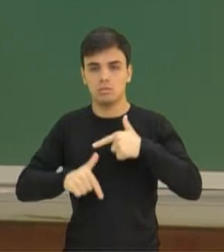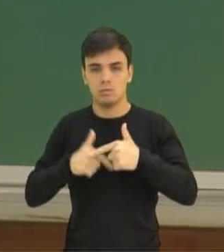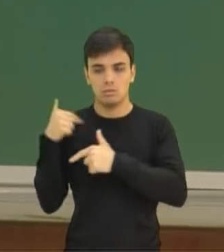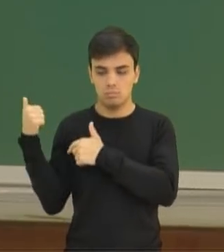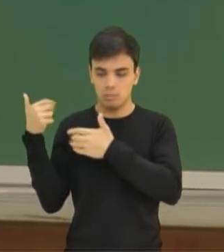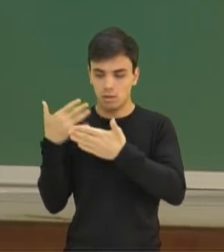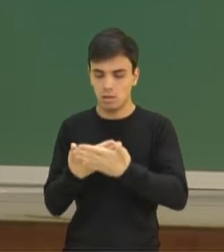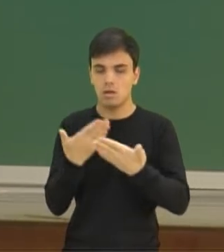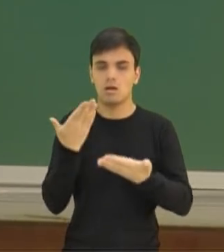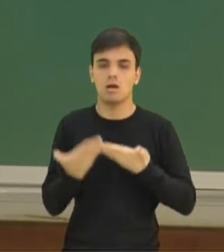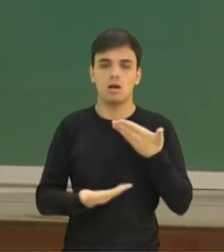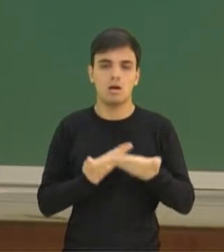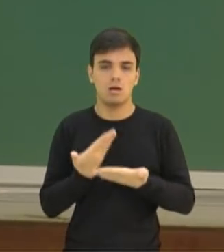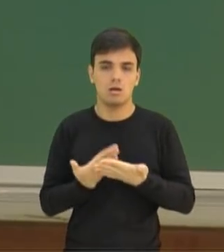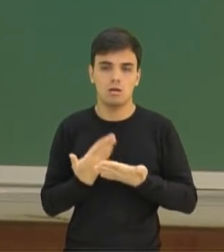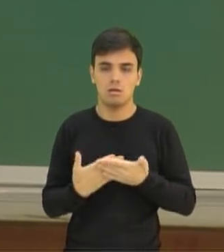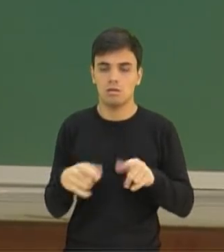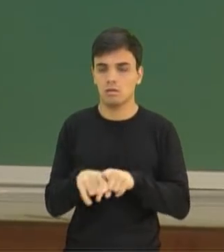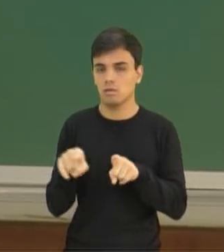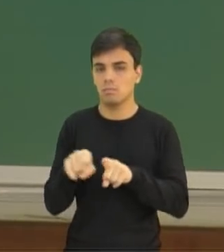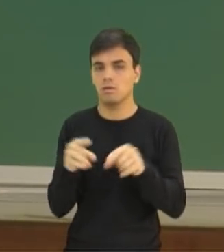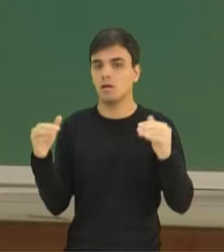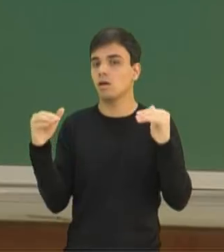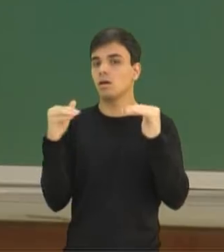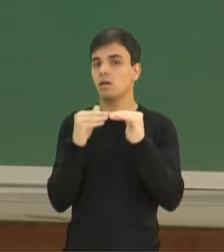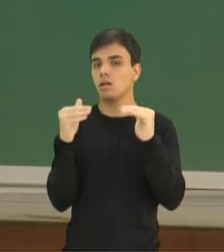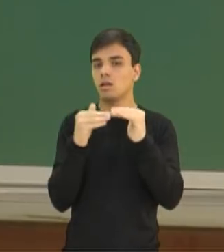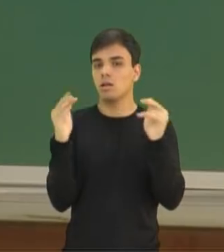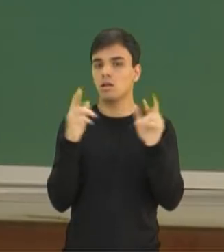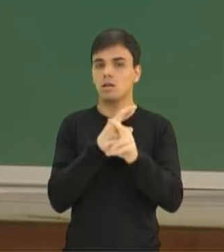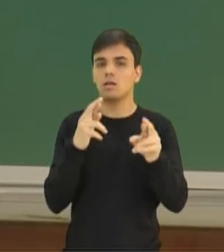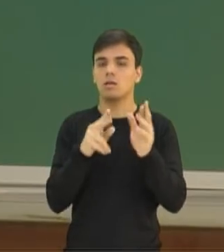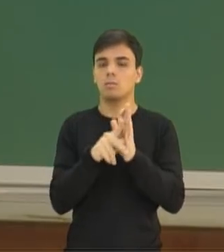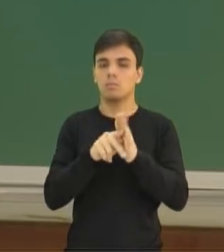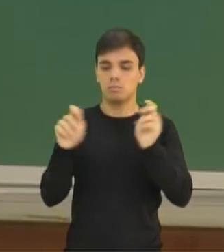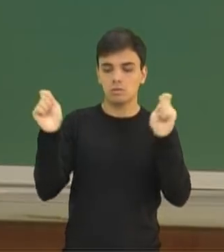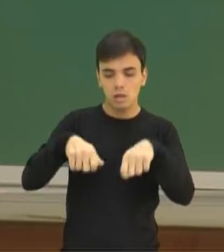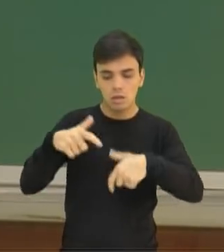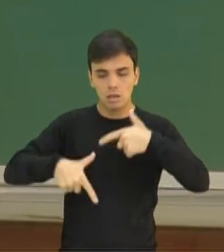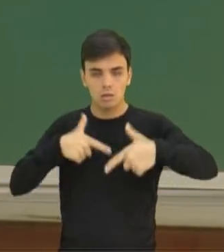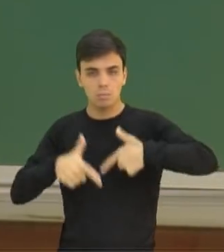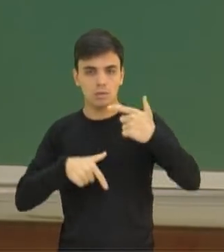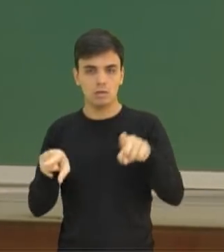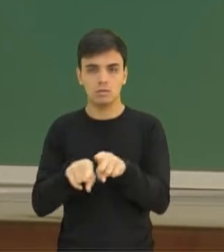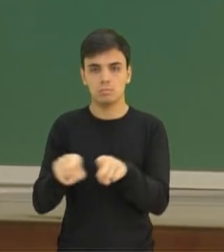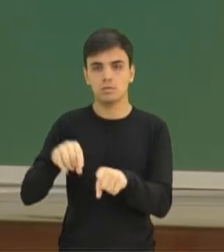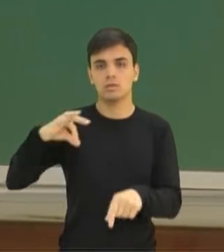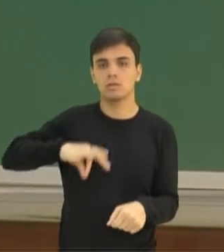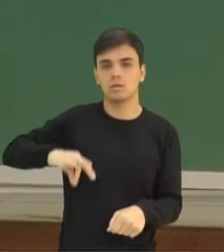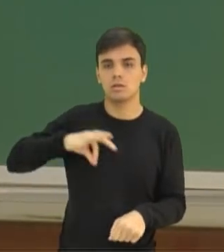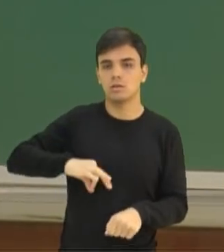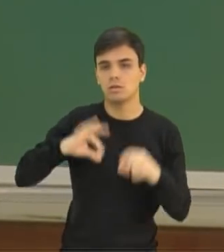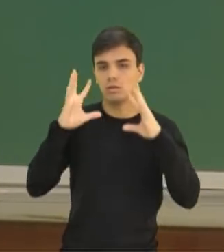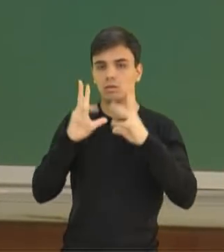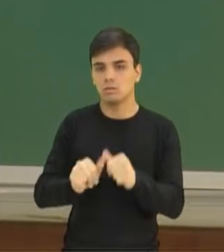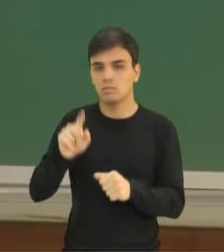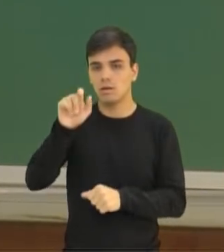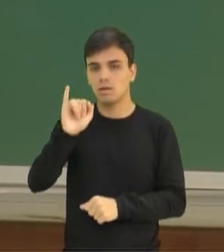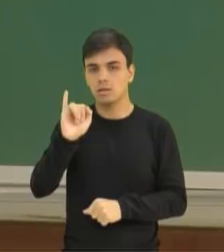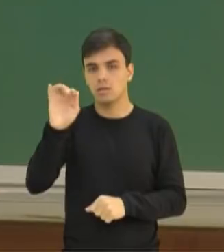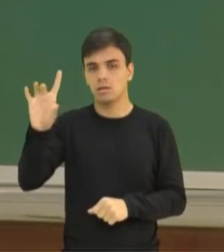aulas e que aí tem a ver com a possibilidade de emprego, renda e tudo mais, que é o